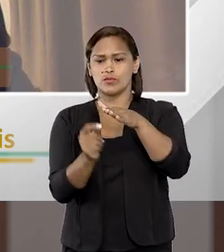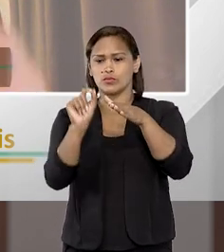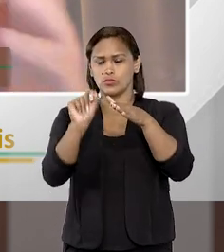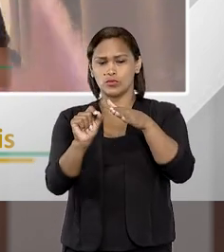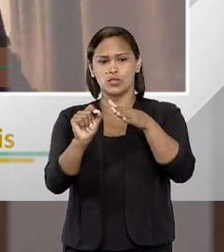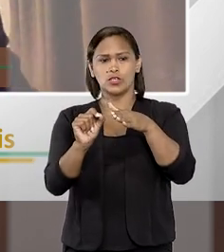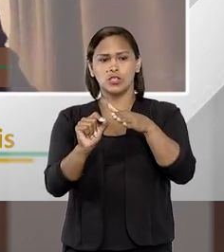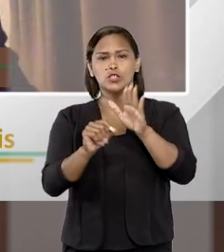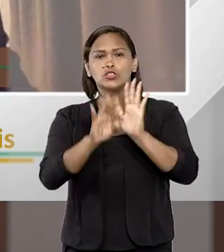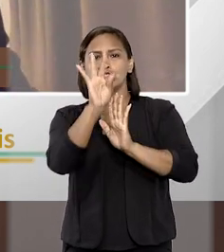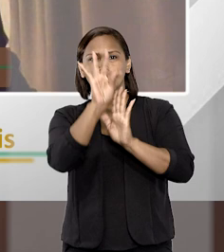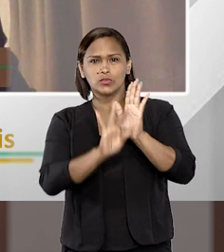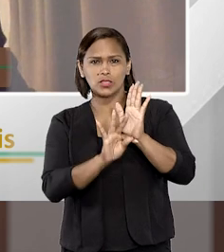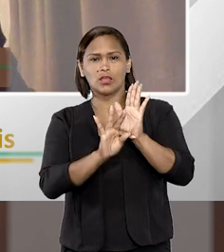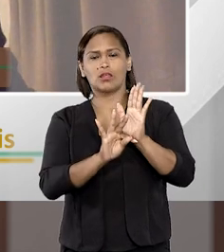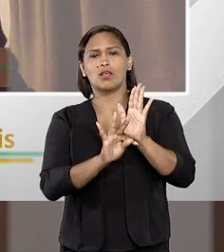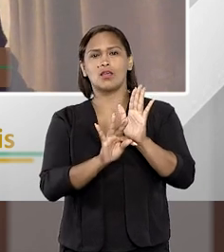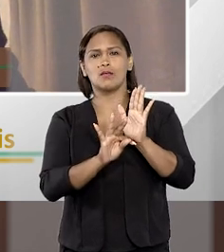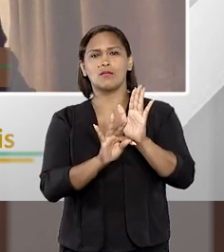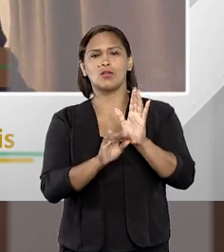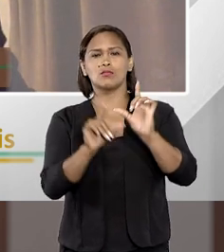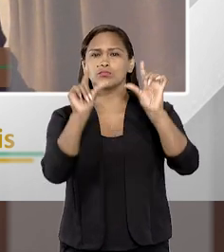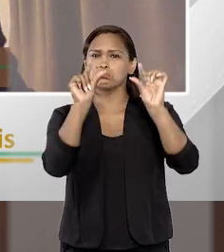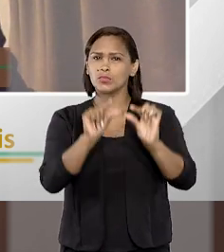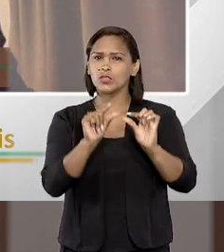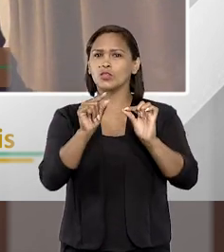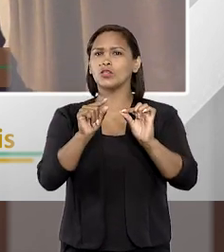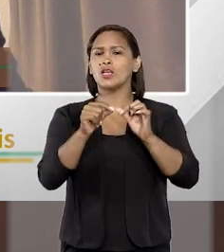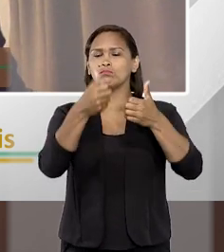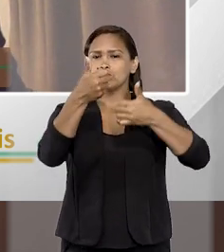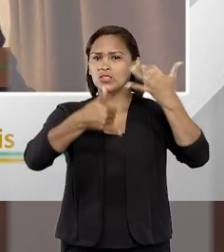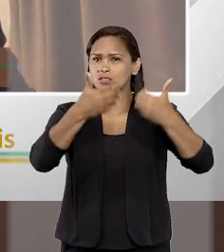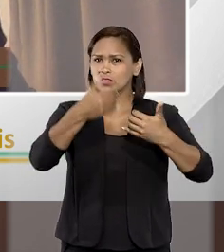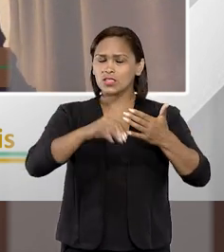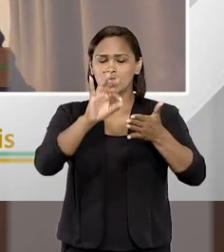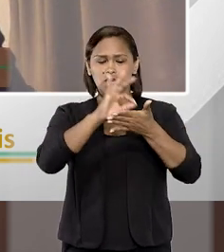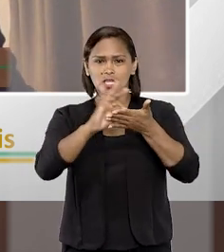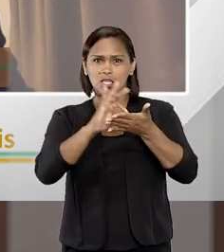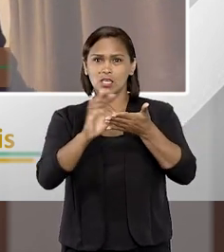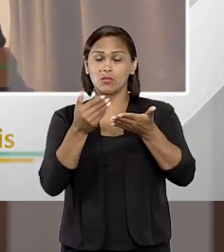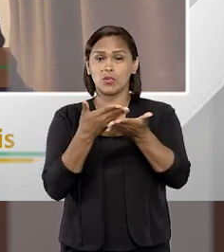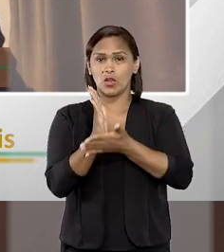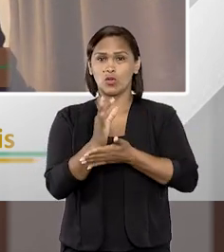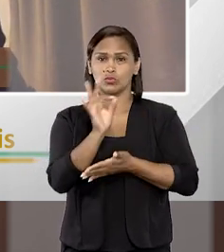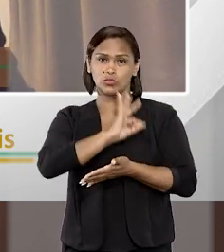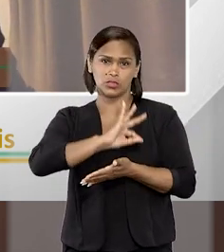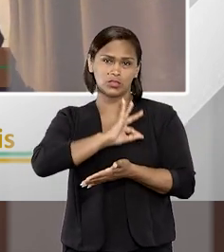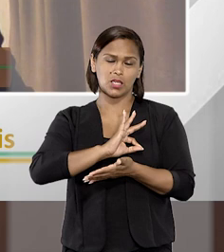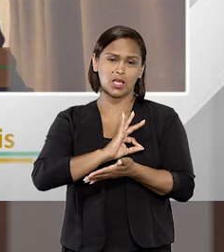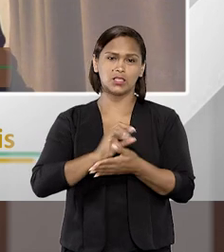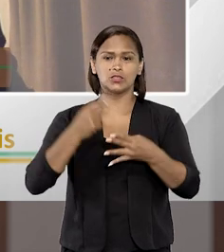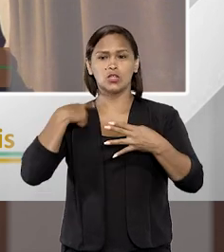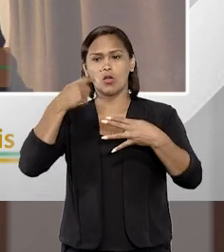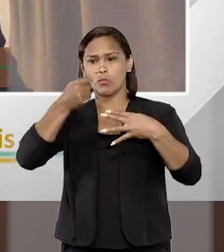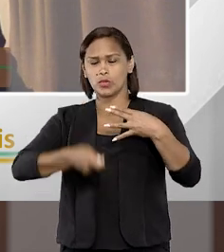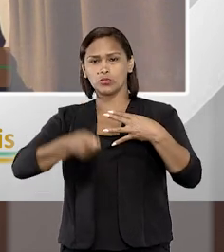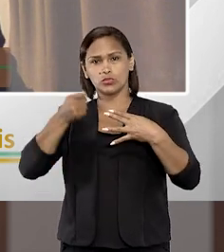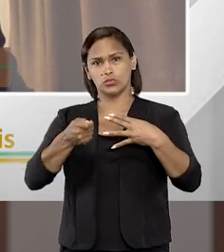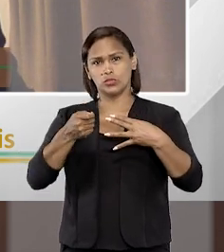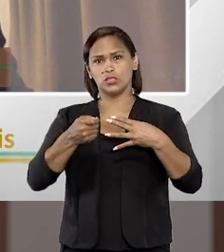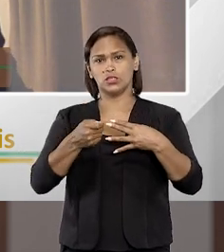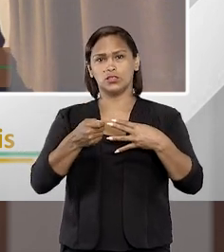de um termo pormenorizado subscrito pela autoridade pela pessoa